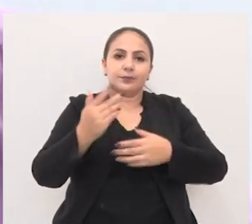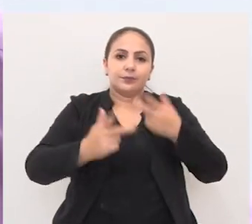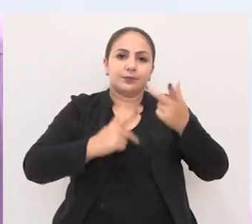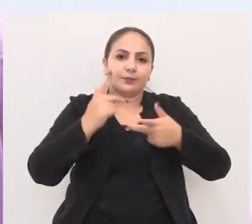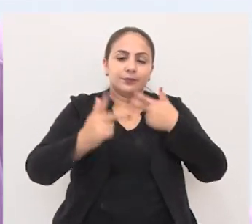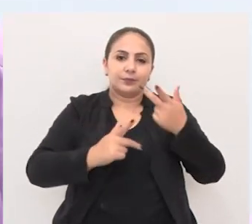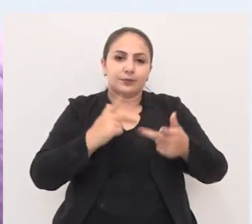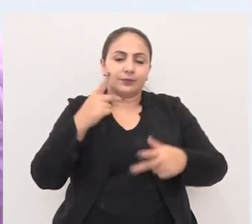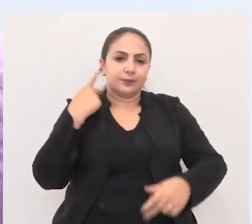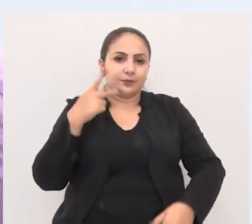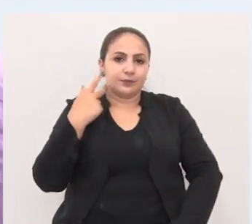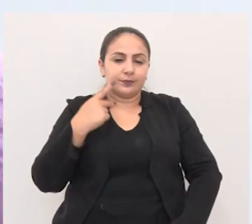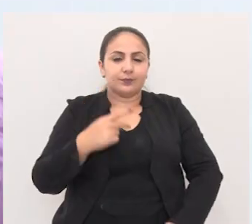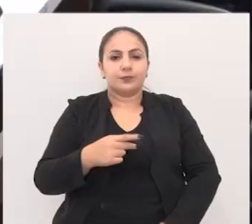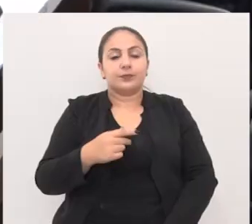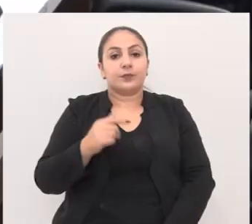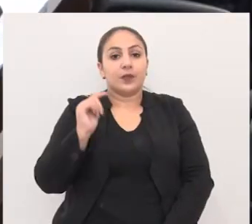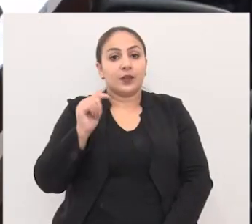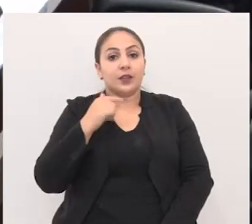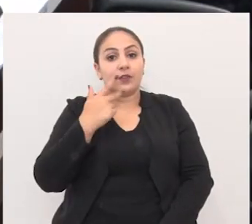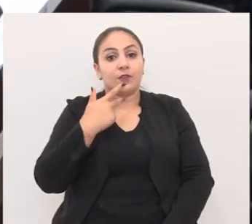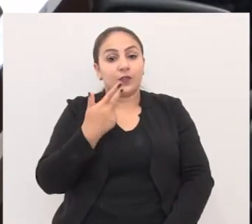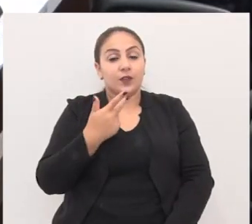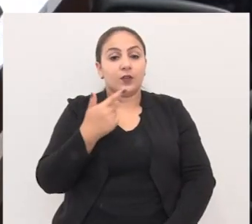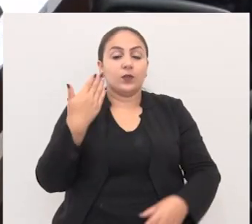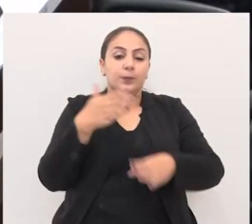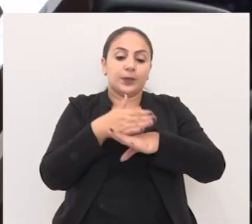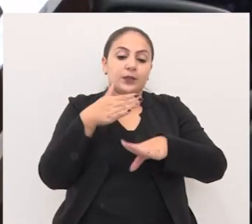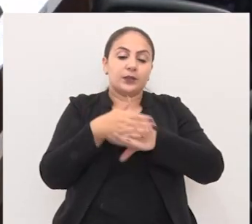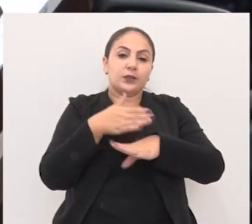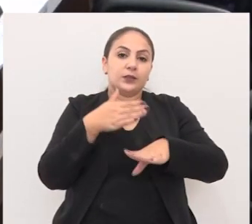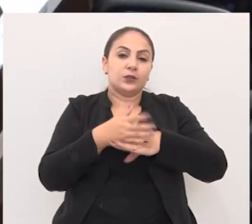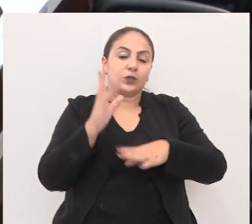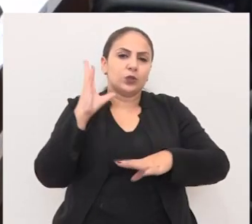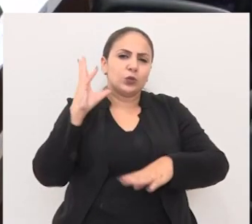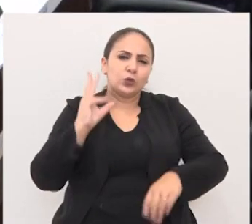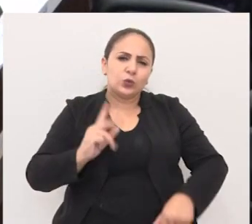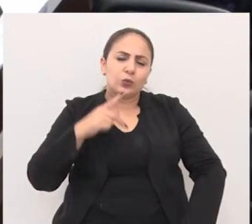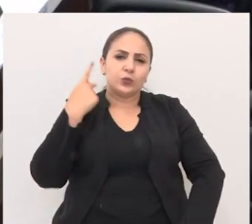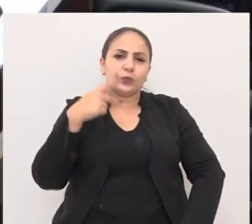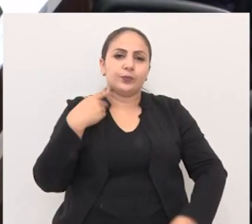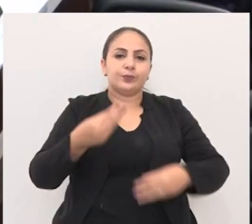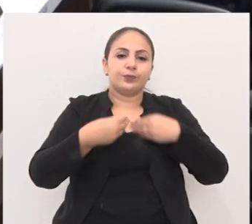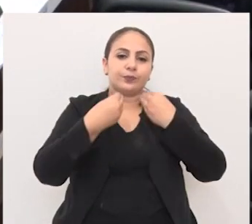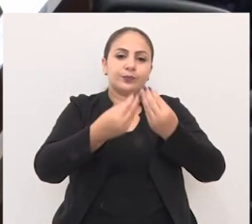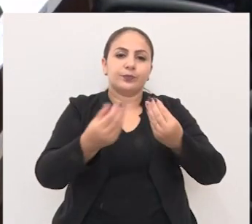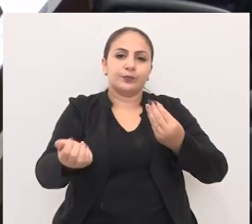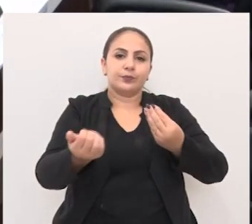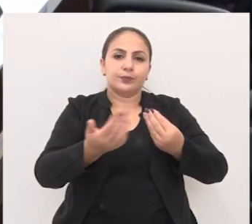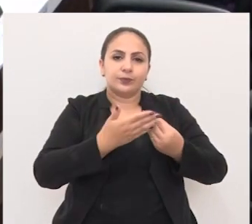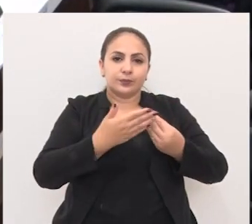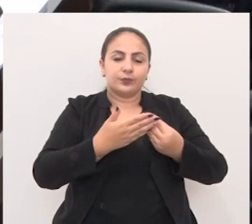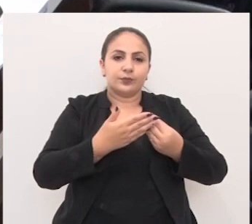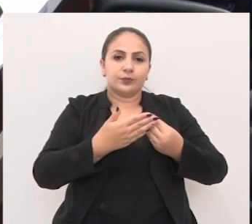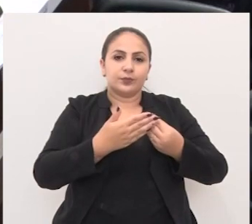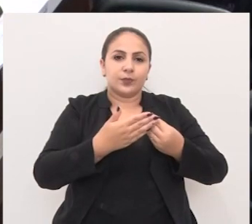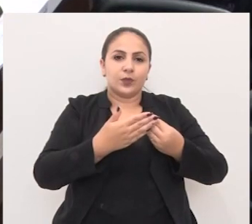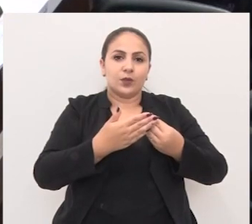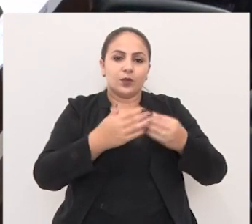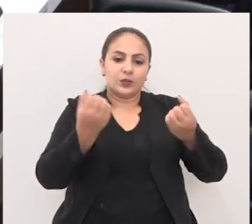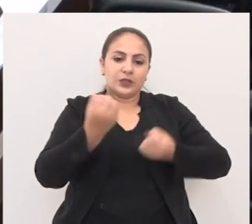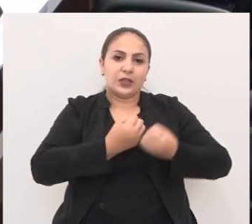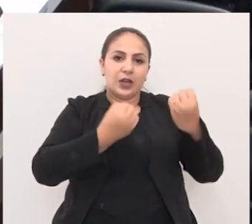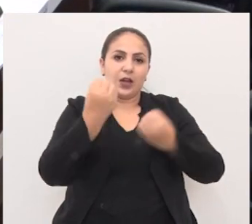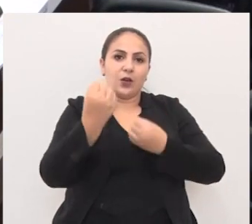o discurso do parlamentar. Ele falou da participação dos vereadores na entrega de novas viaturas para